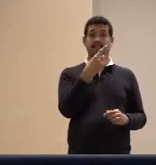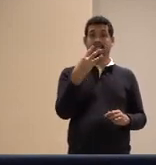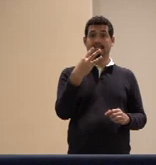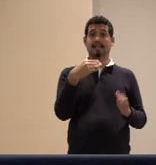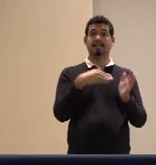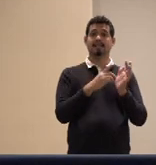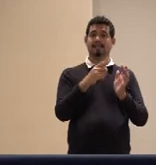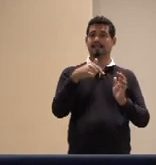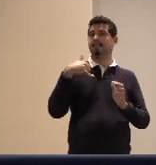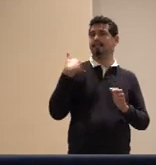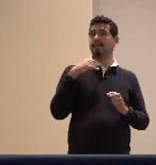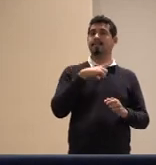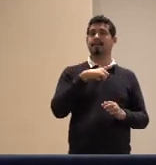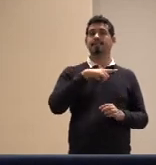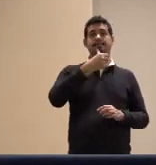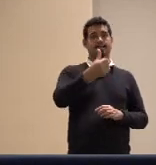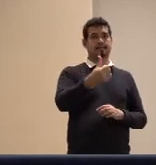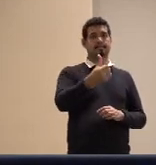6.